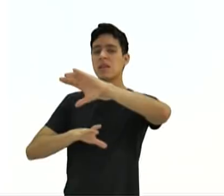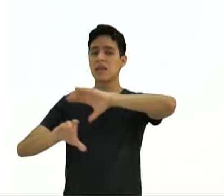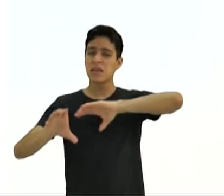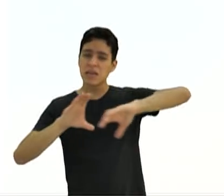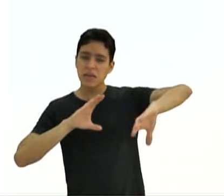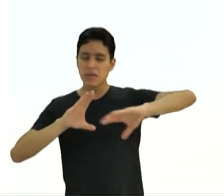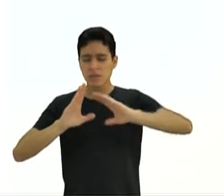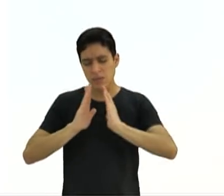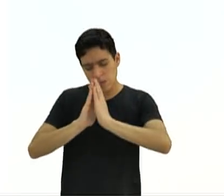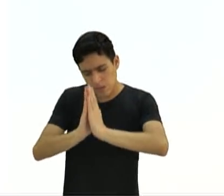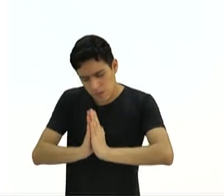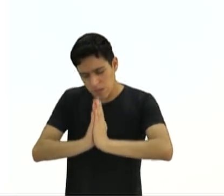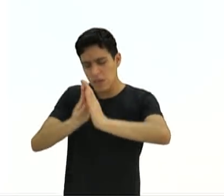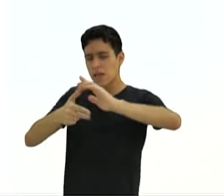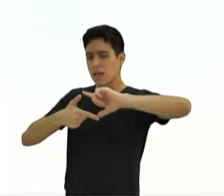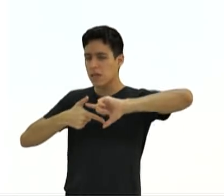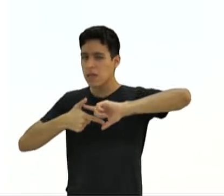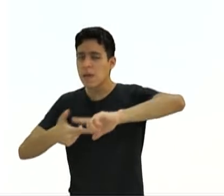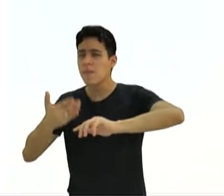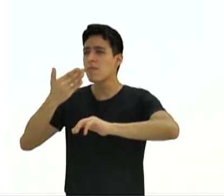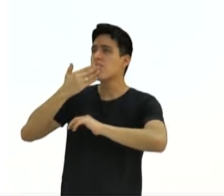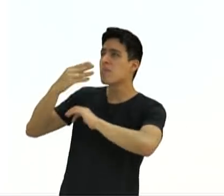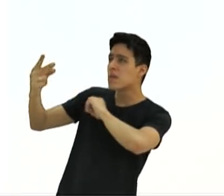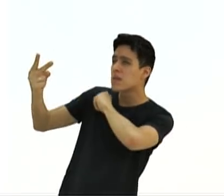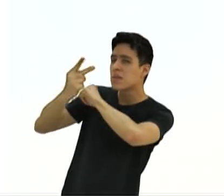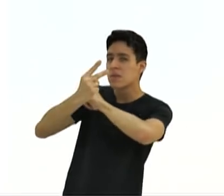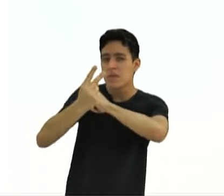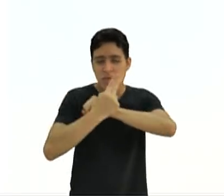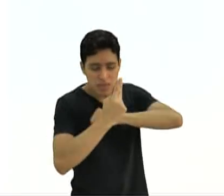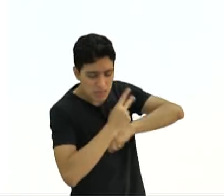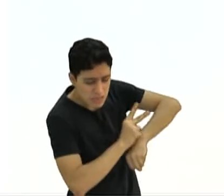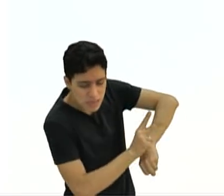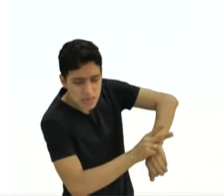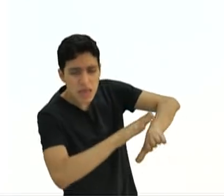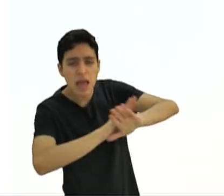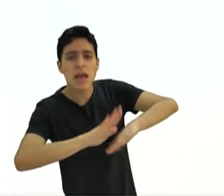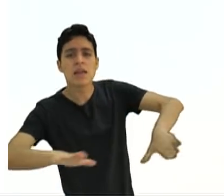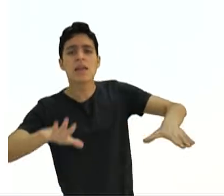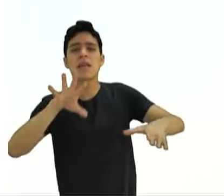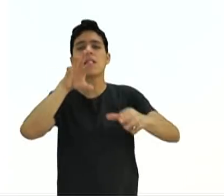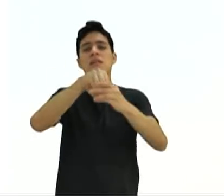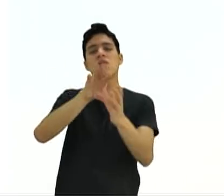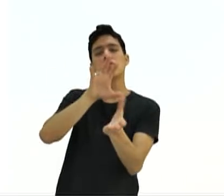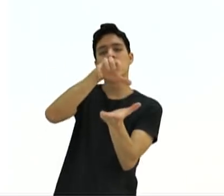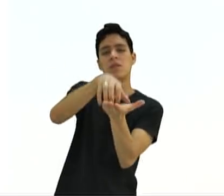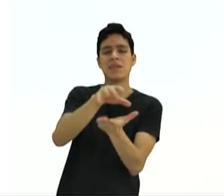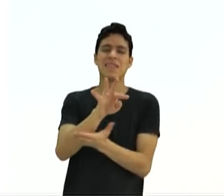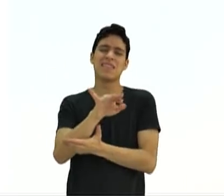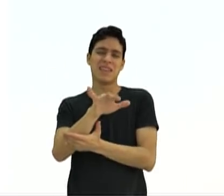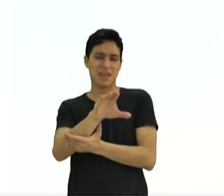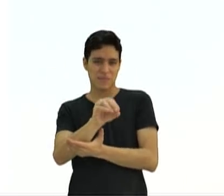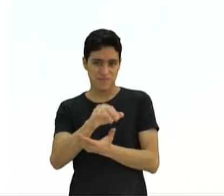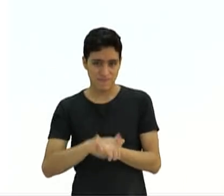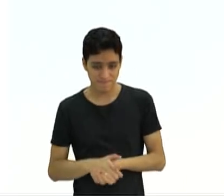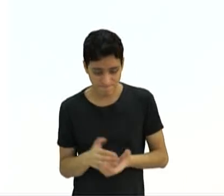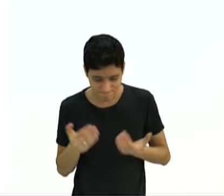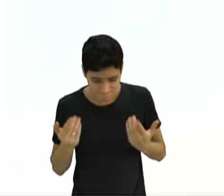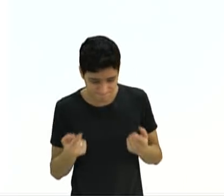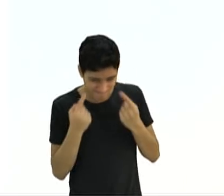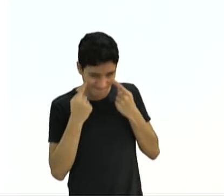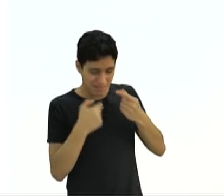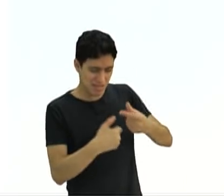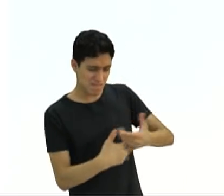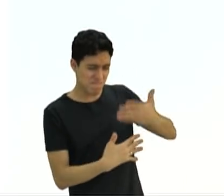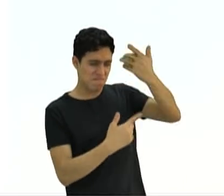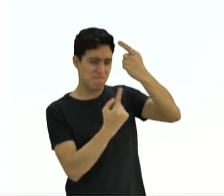de reza tradicional que pede proteção para as crianças da tribo. Então, pessoal, essa música